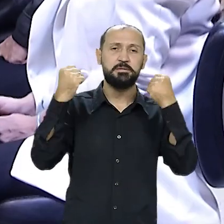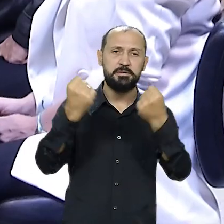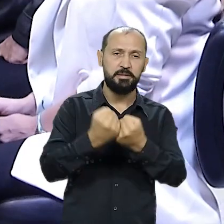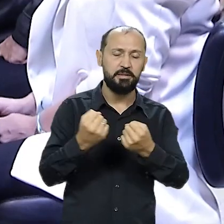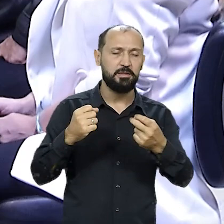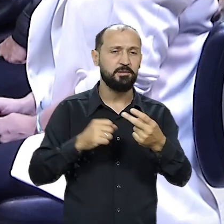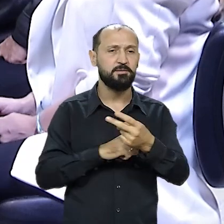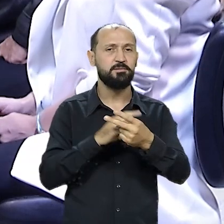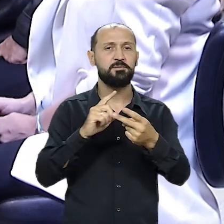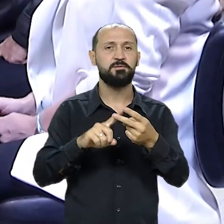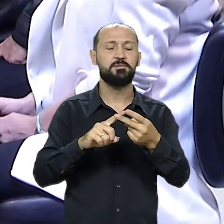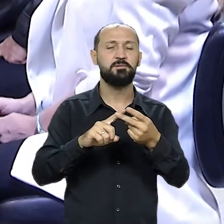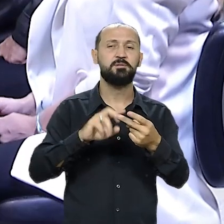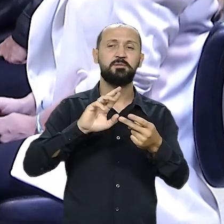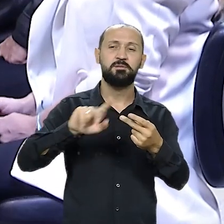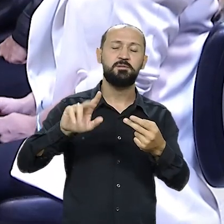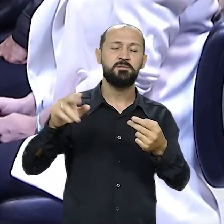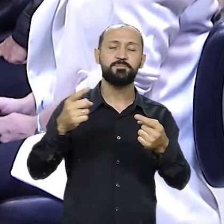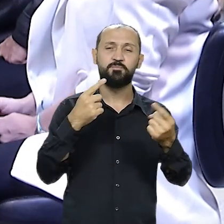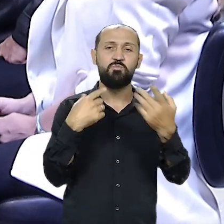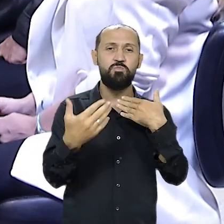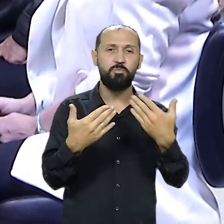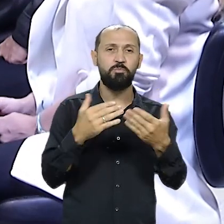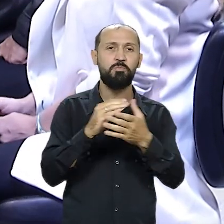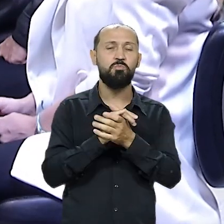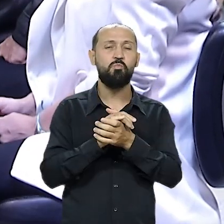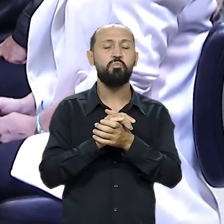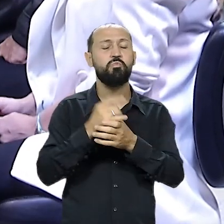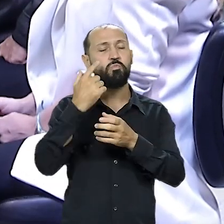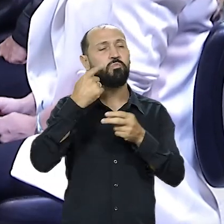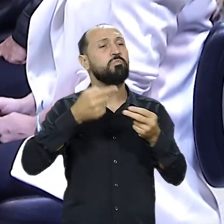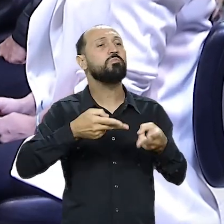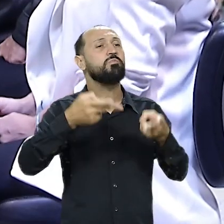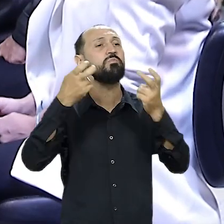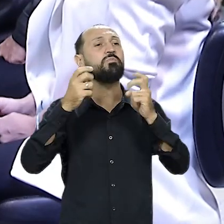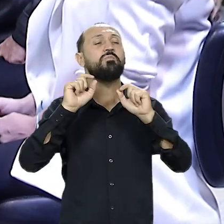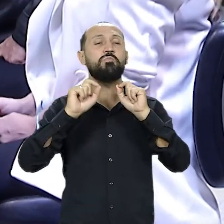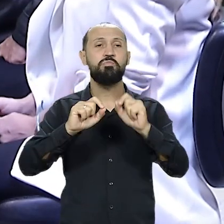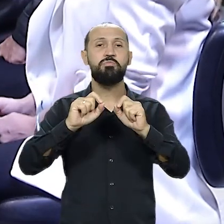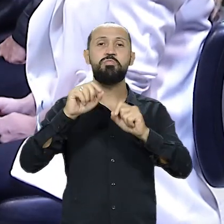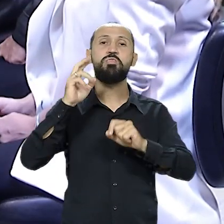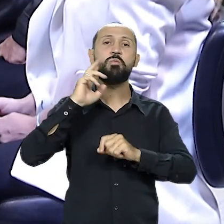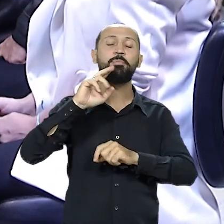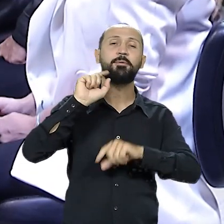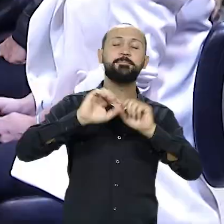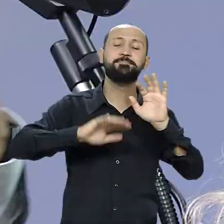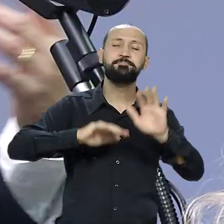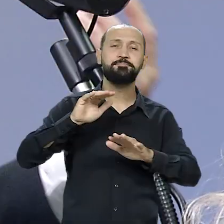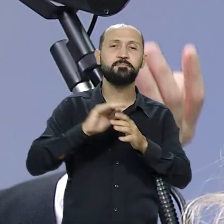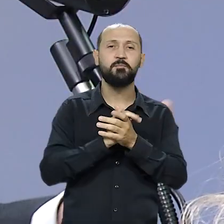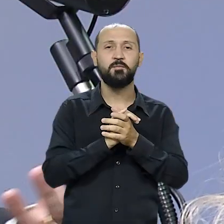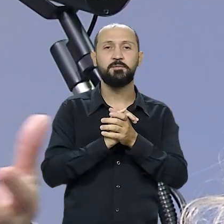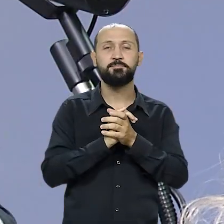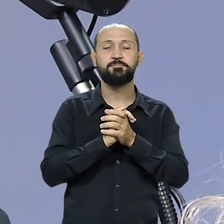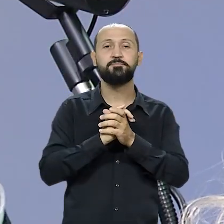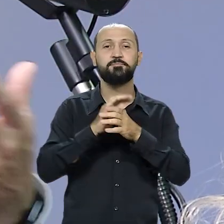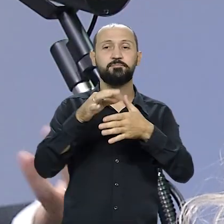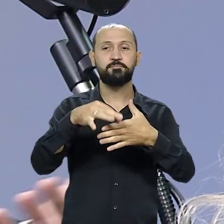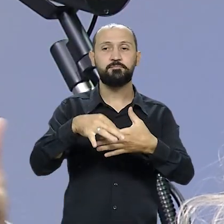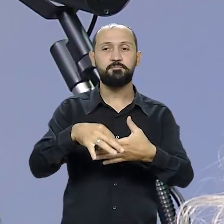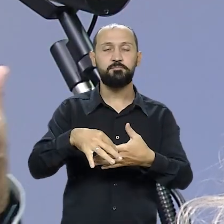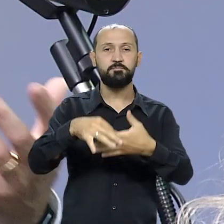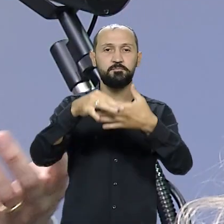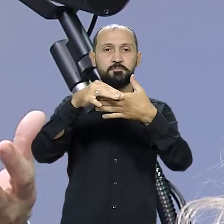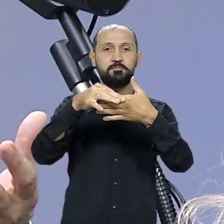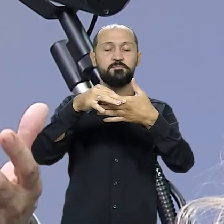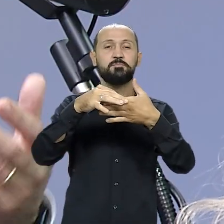aqui, temos várias discussões, mas o que a gente percebe é que normalmente são as lideranças que